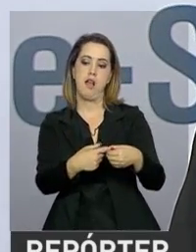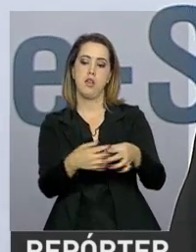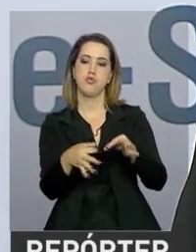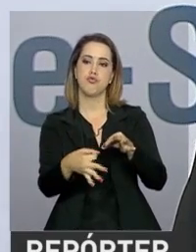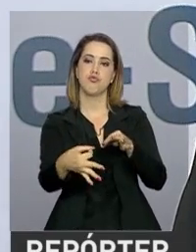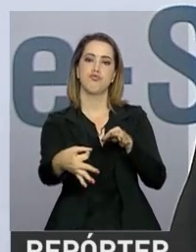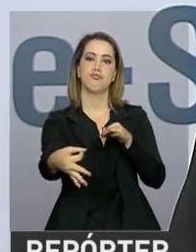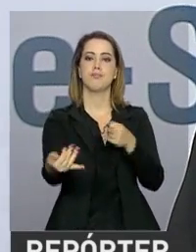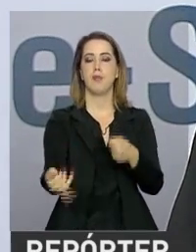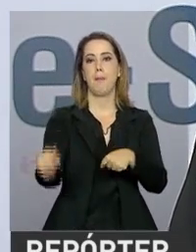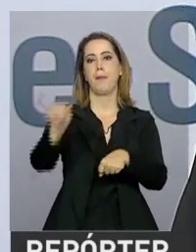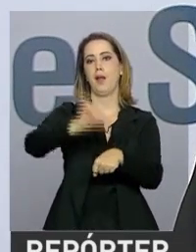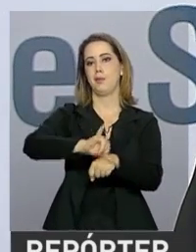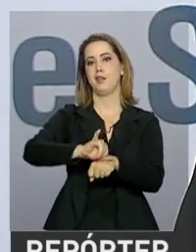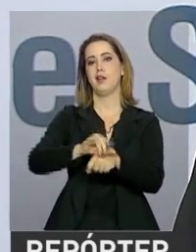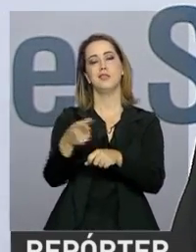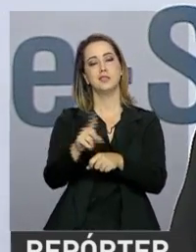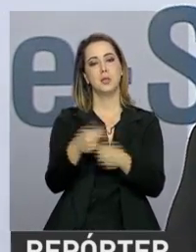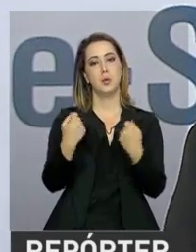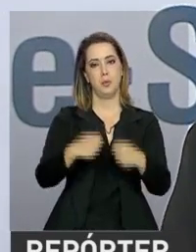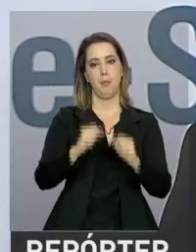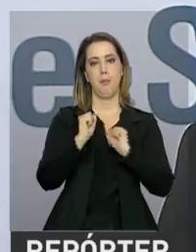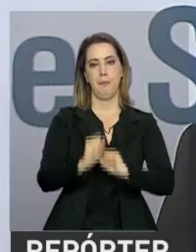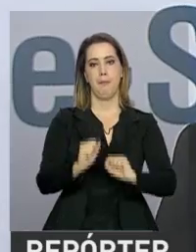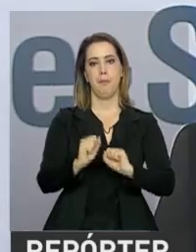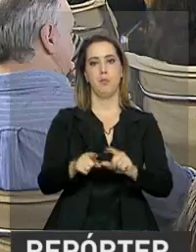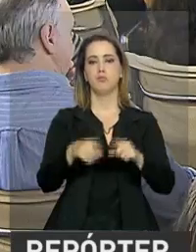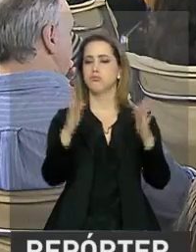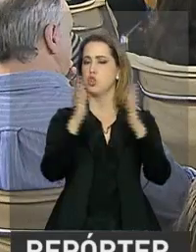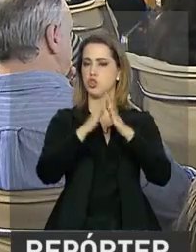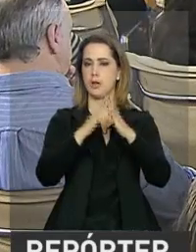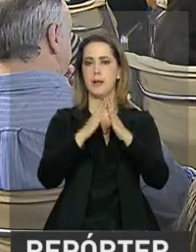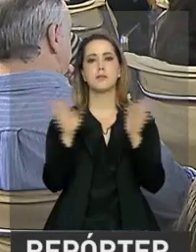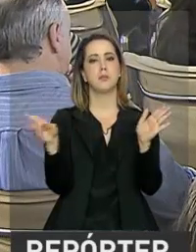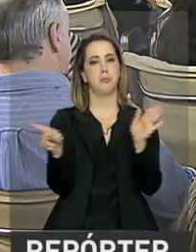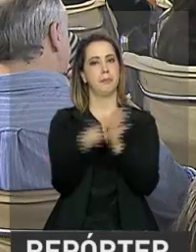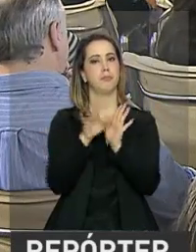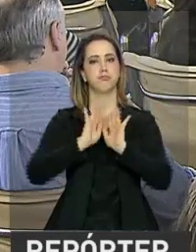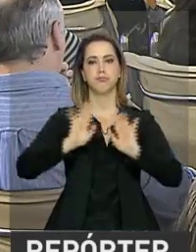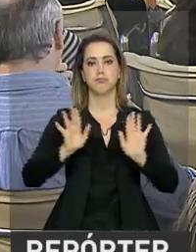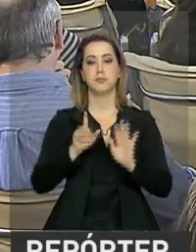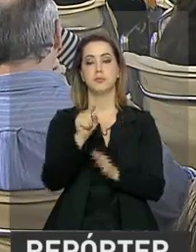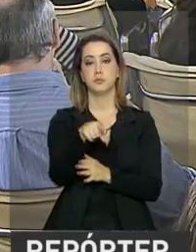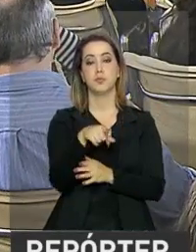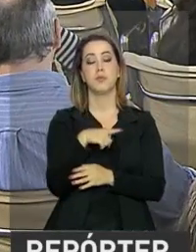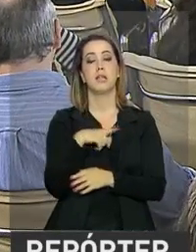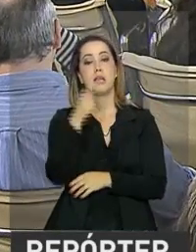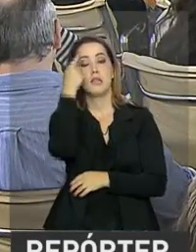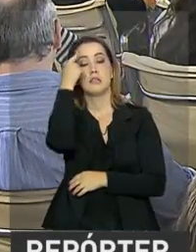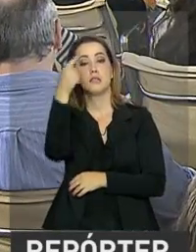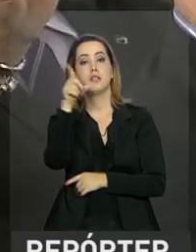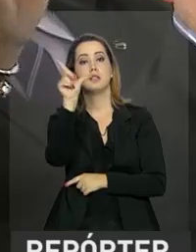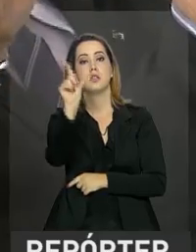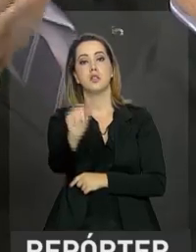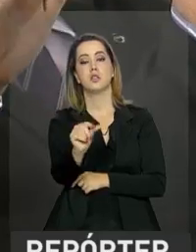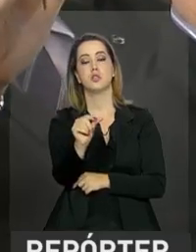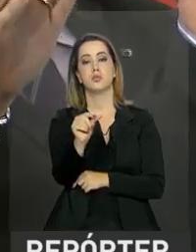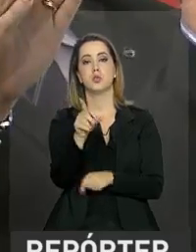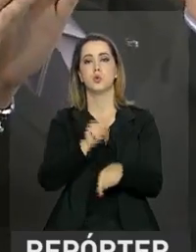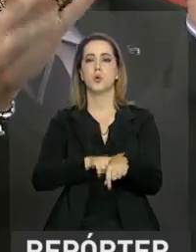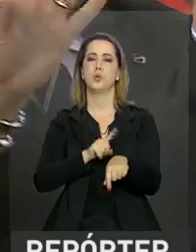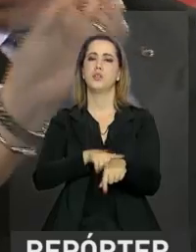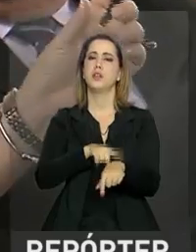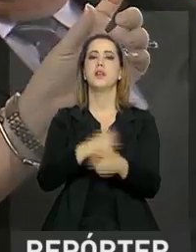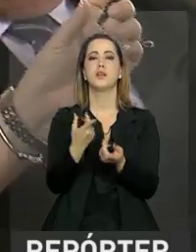federal. Ele passa a poder ser atendido de sua casa. A ideia é encurtar o tempo de atendimento e